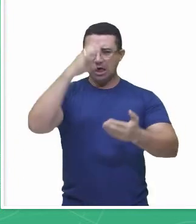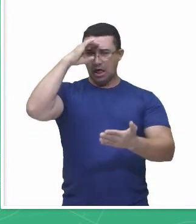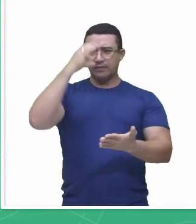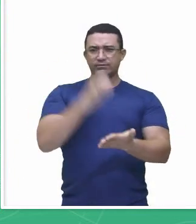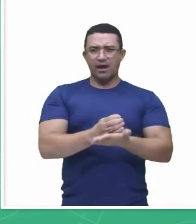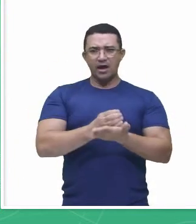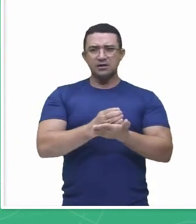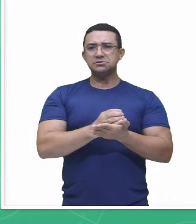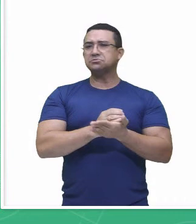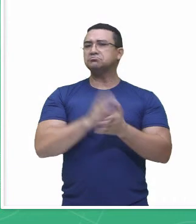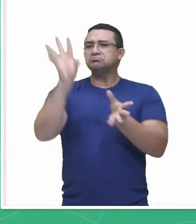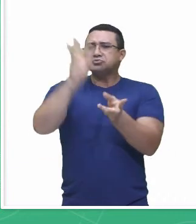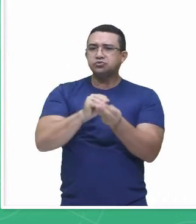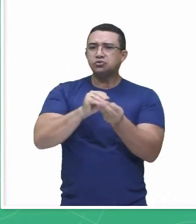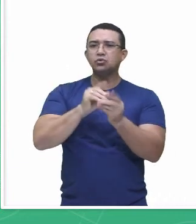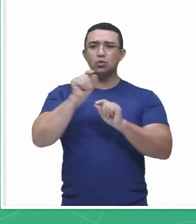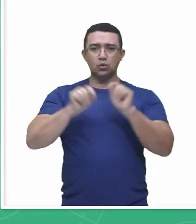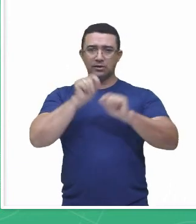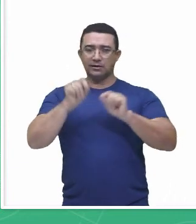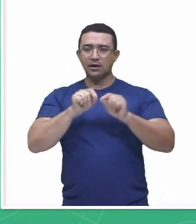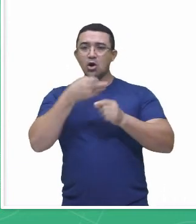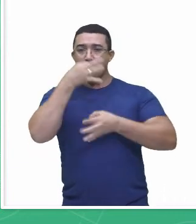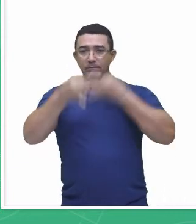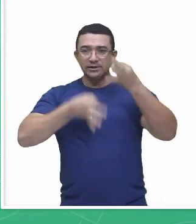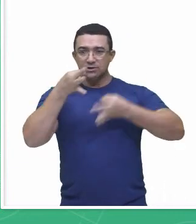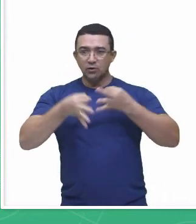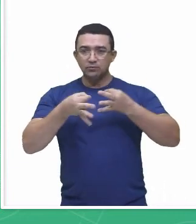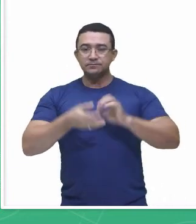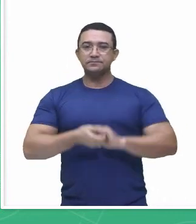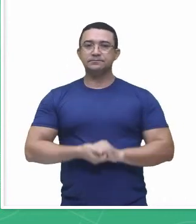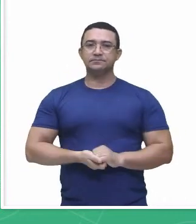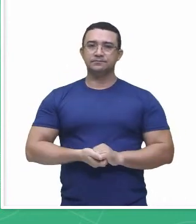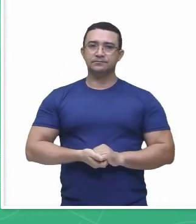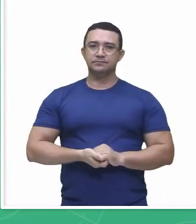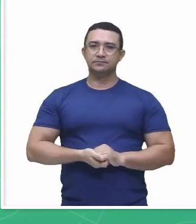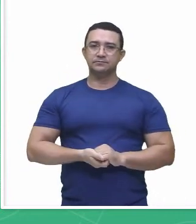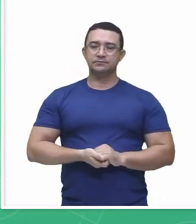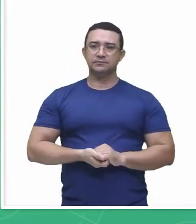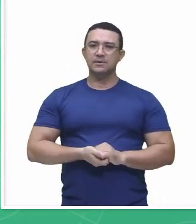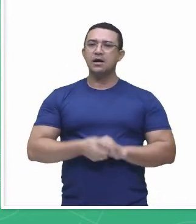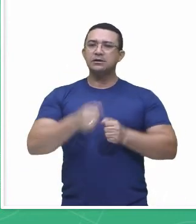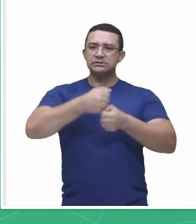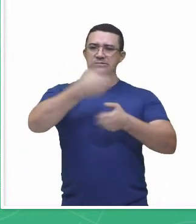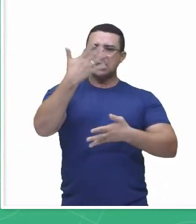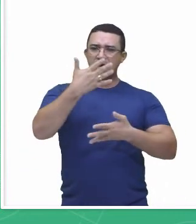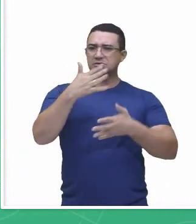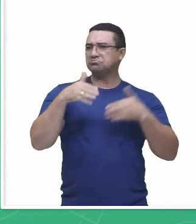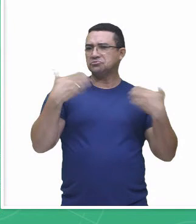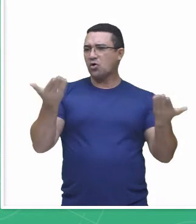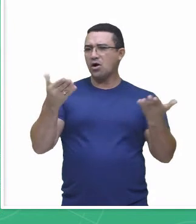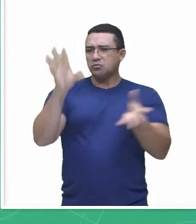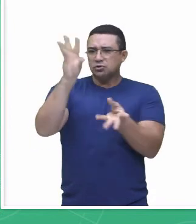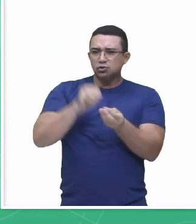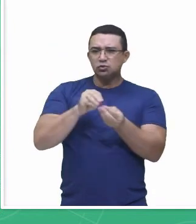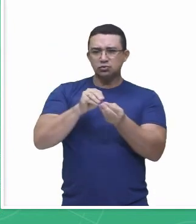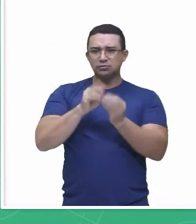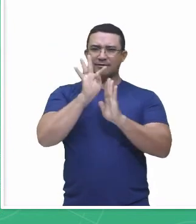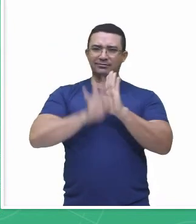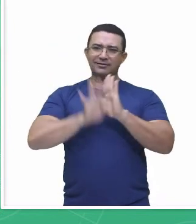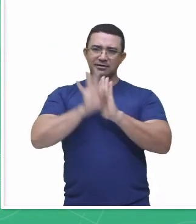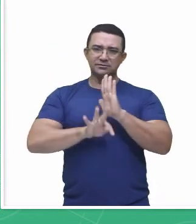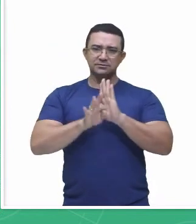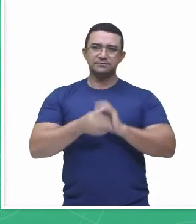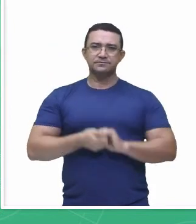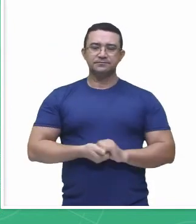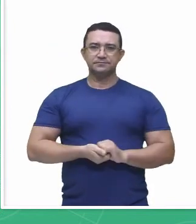está procurando a tese, ou seja, a opinião. O que vocês responderam para nós aí no chat? Qual é a tese desse texto? Letra A, B,